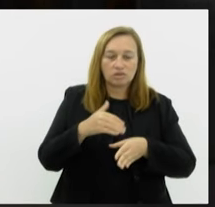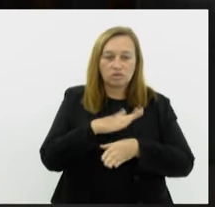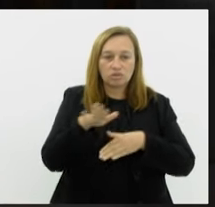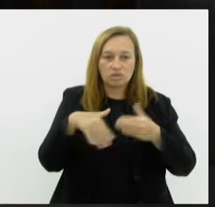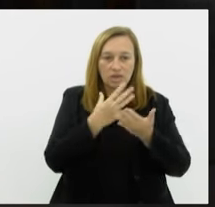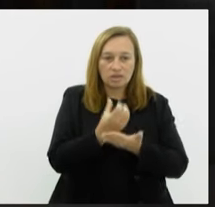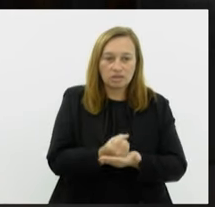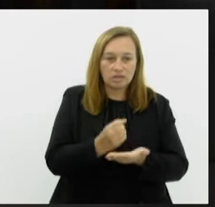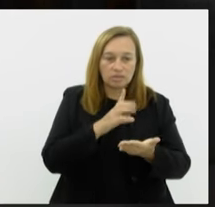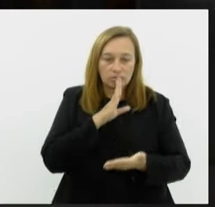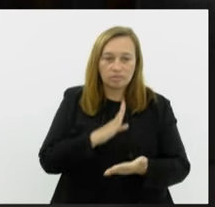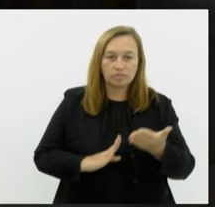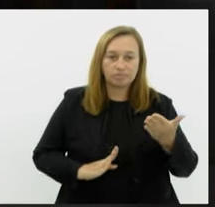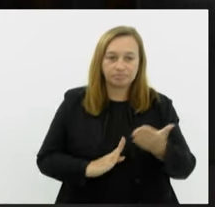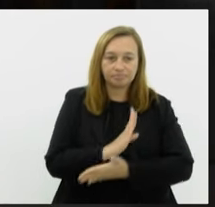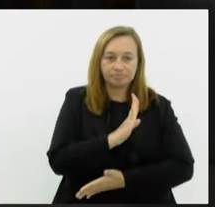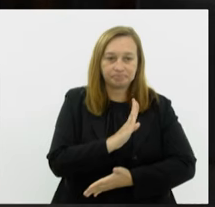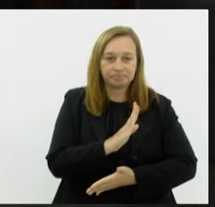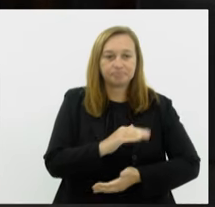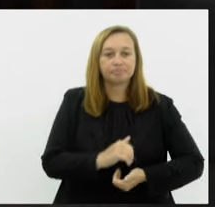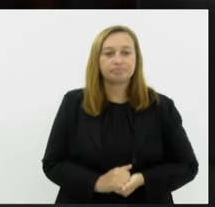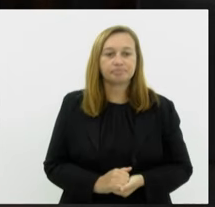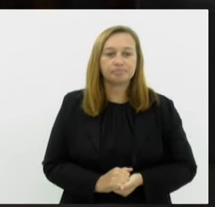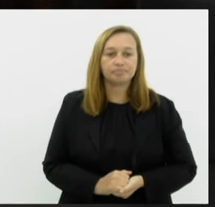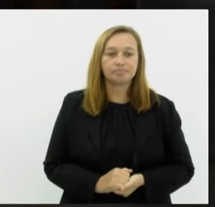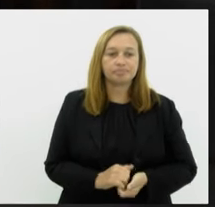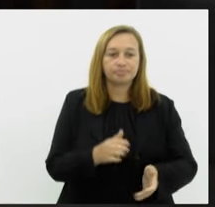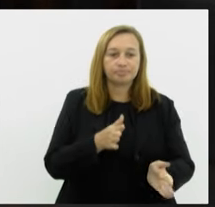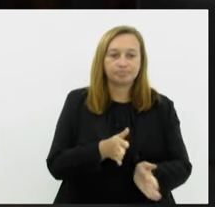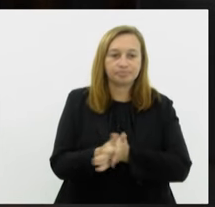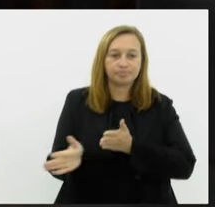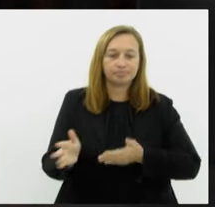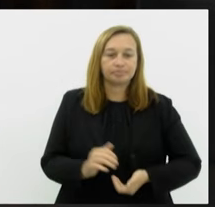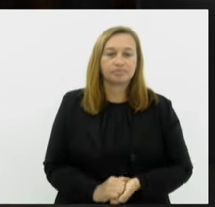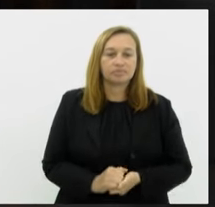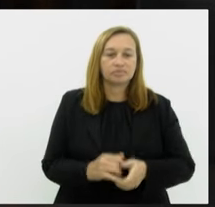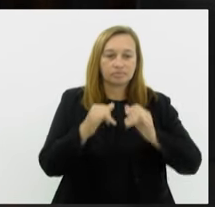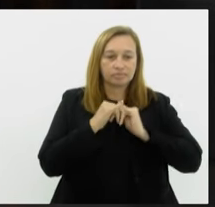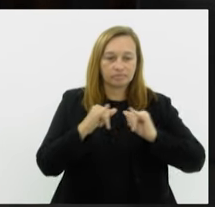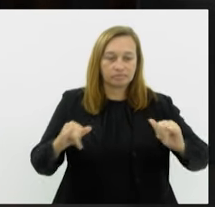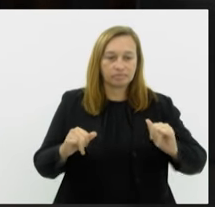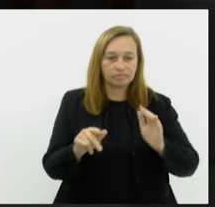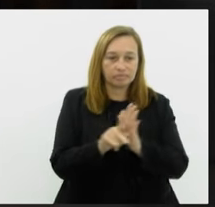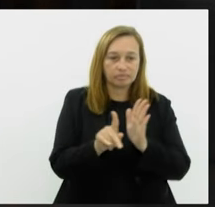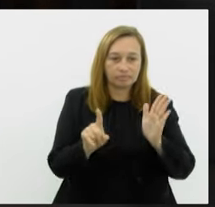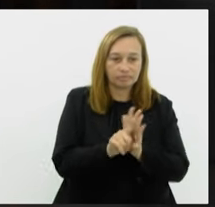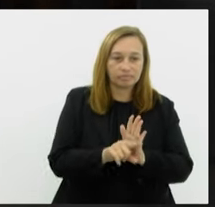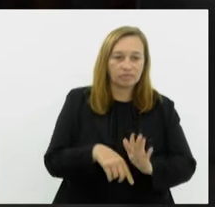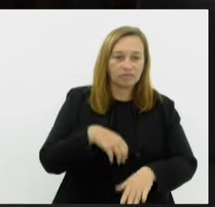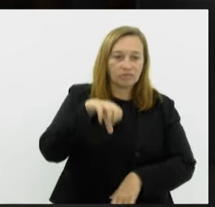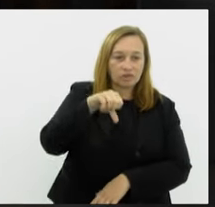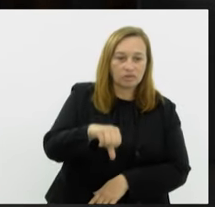que aprovam, permaneçam como estão. Aprovado, vai autógrafo. Anuncio, projeto de lei número